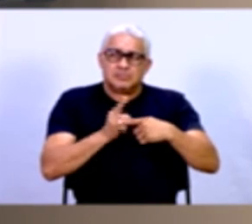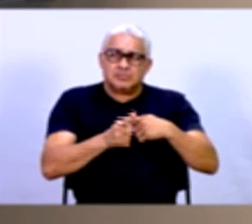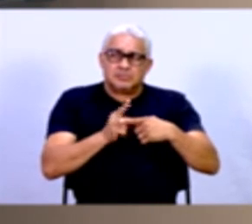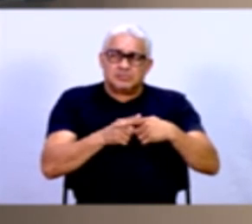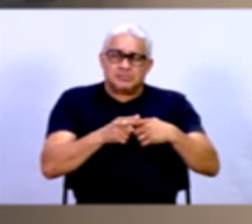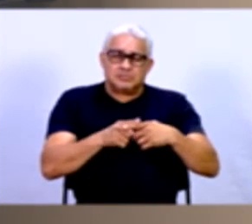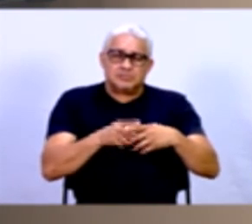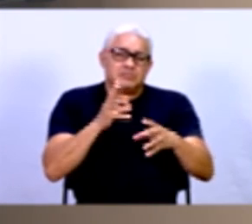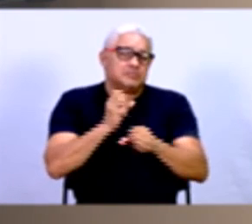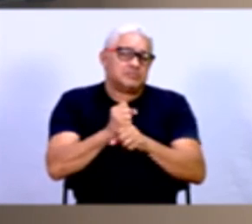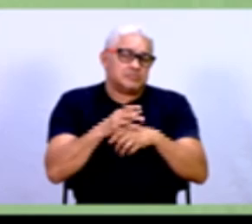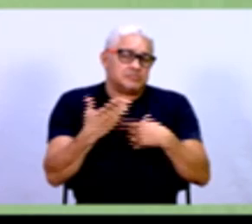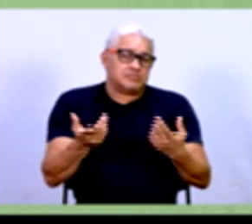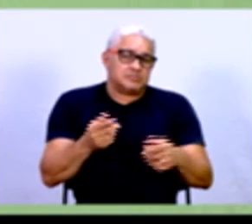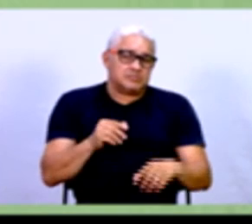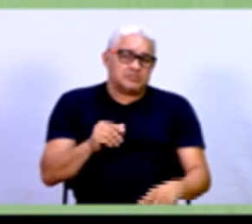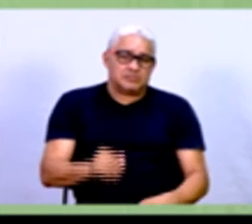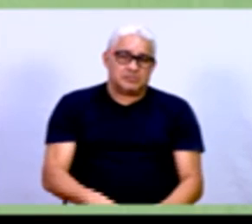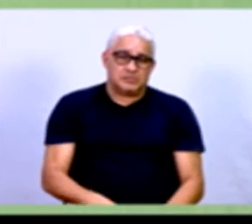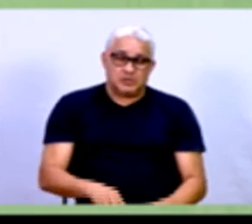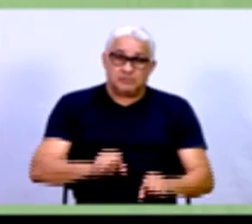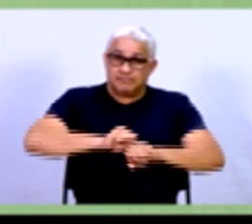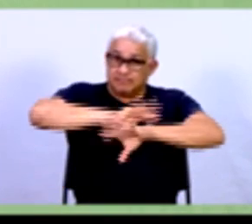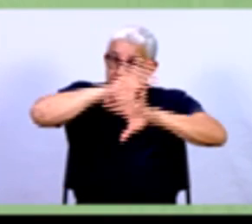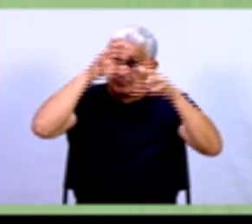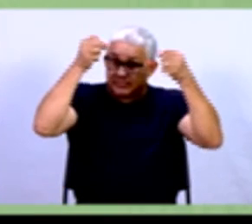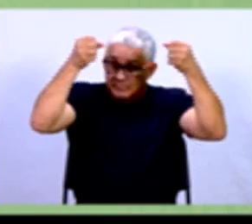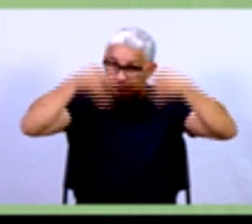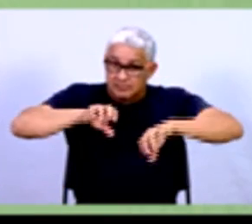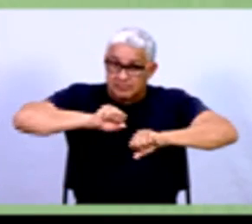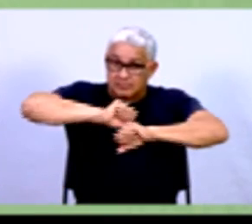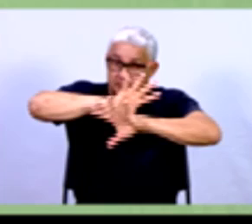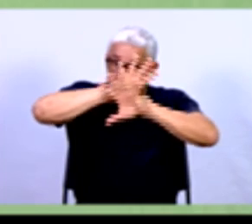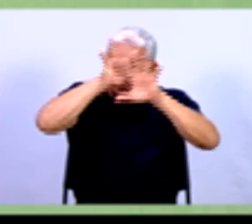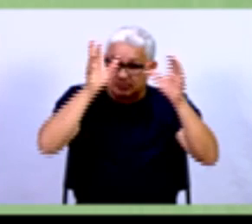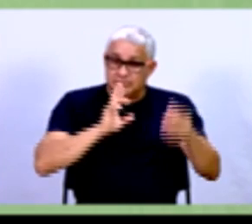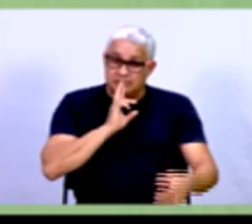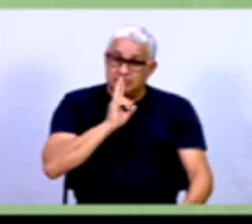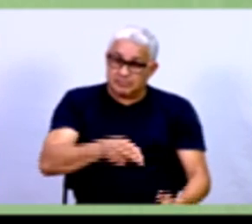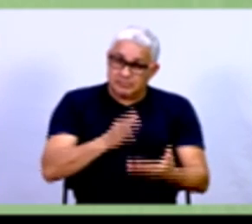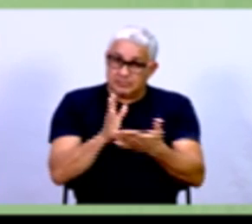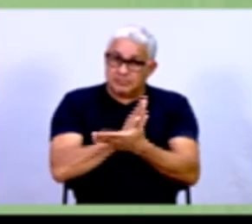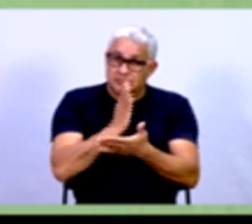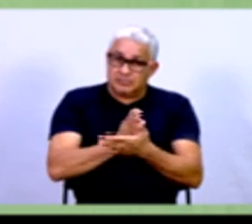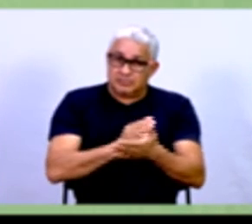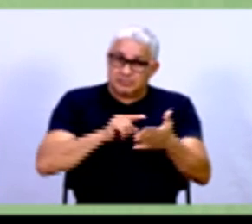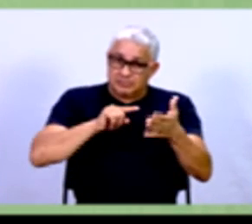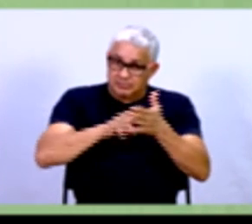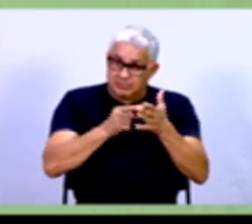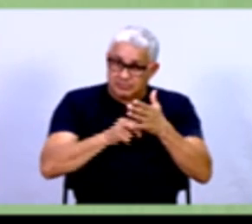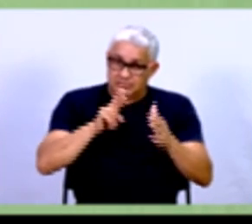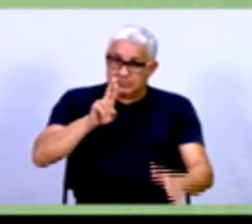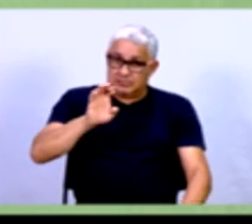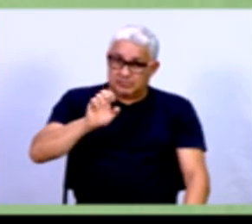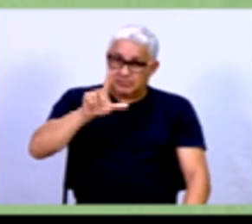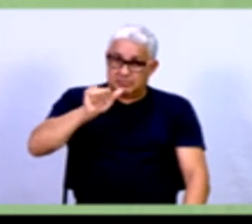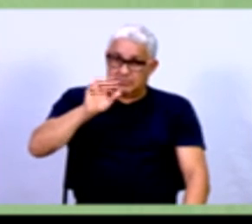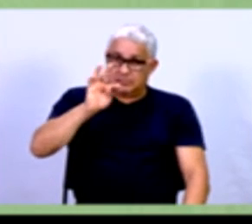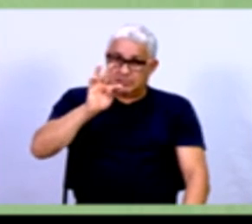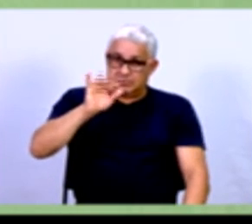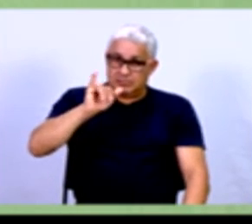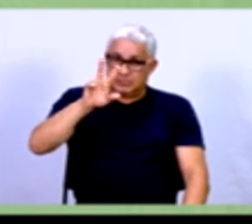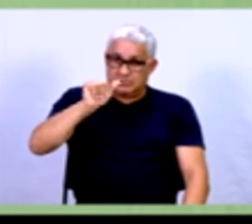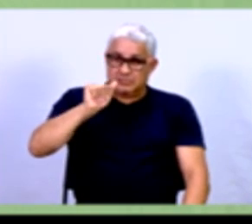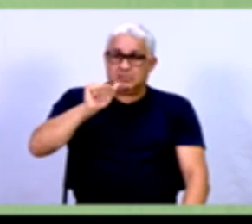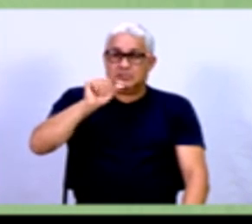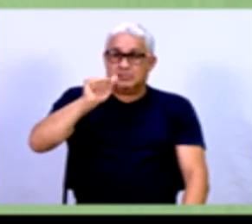está desse jeito? Então eu já quis deixar bem claro que essa resposta que está no livro é da frequência relativa acumulada.